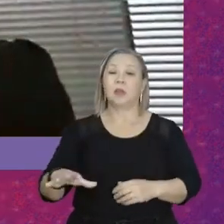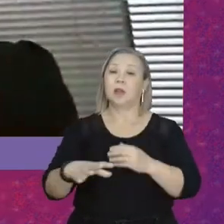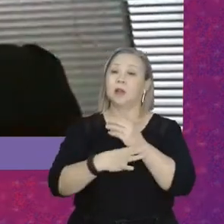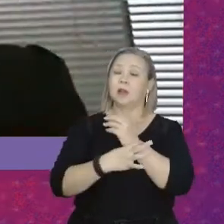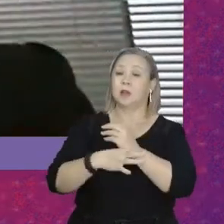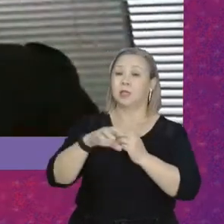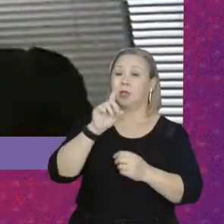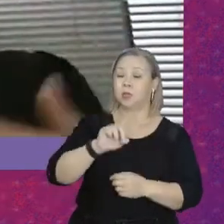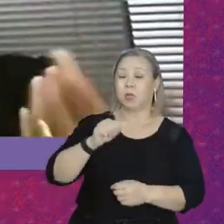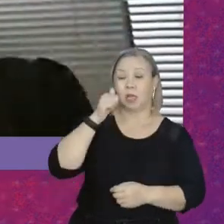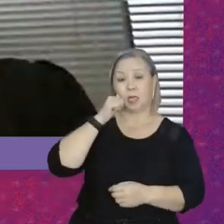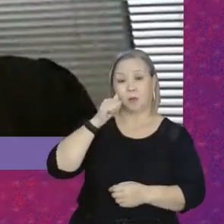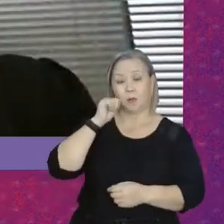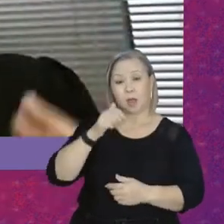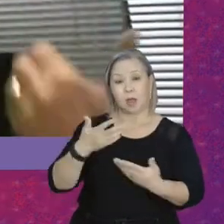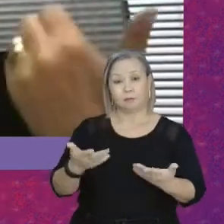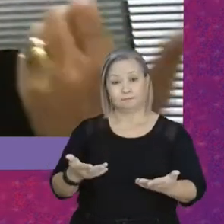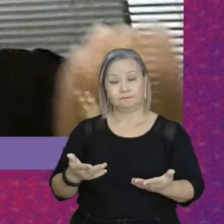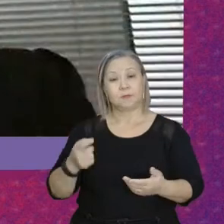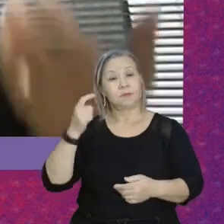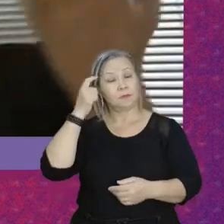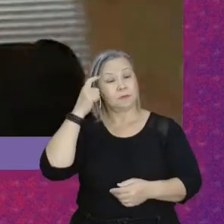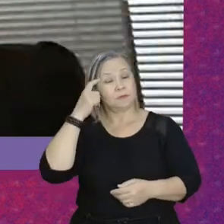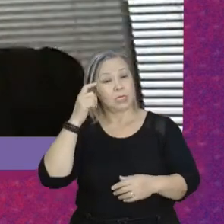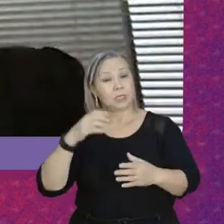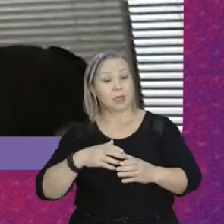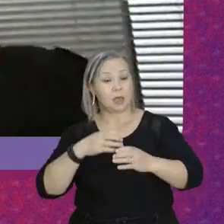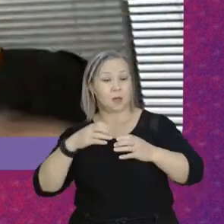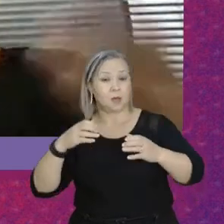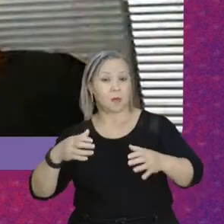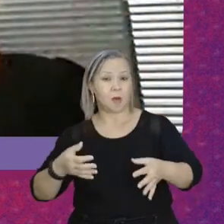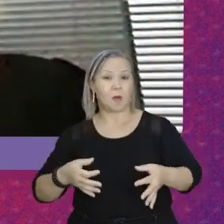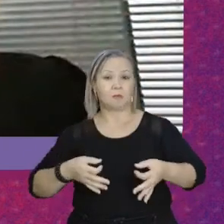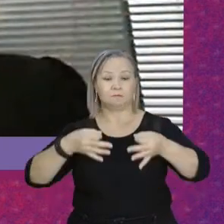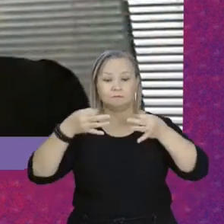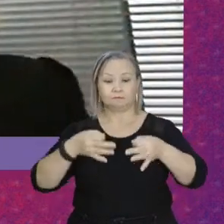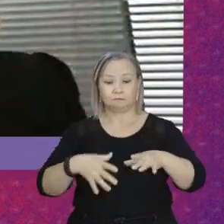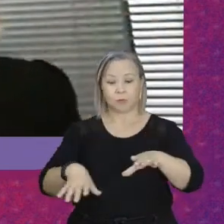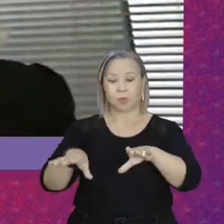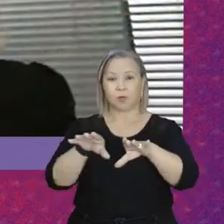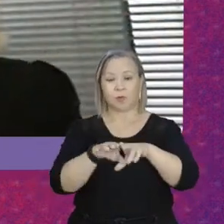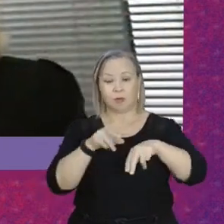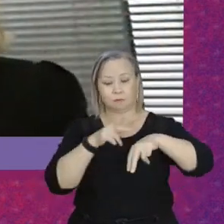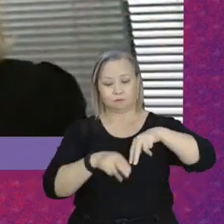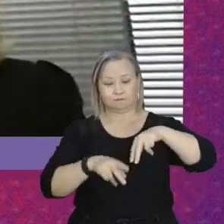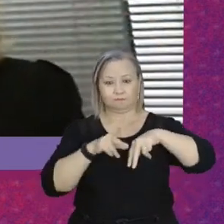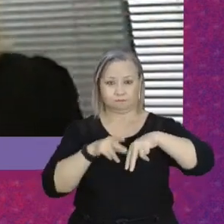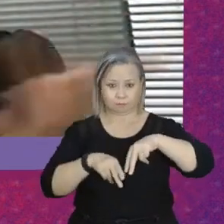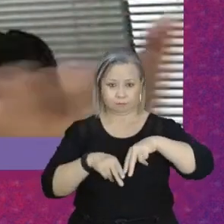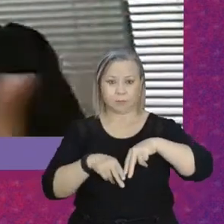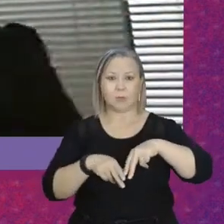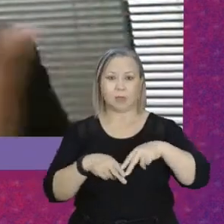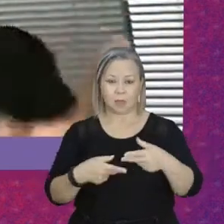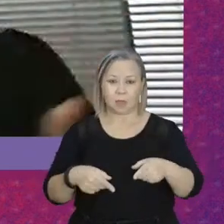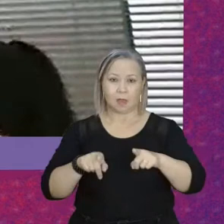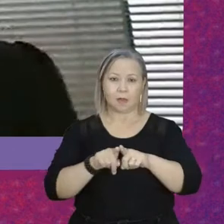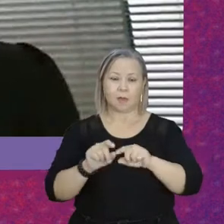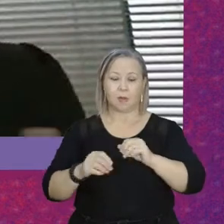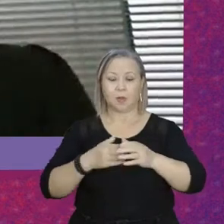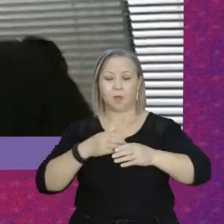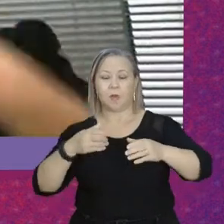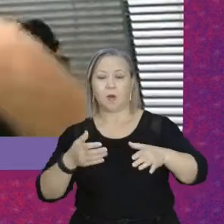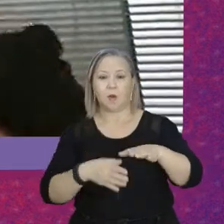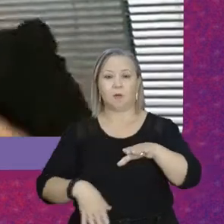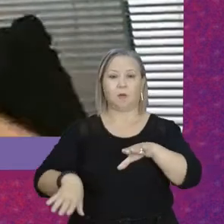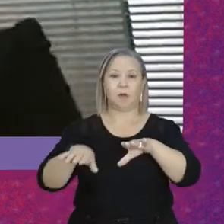do direito da mulher, pensar, né, numa maior equidade entre gêneros e uma maior